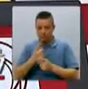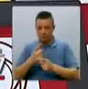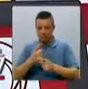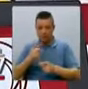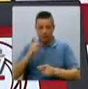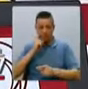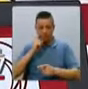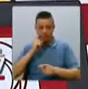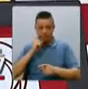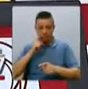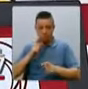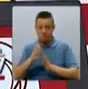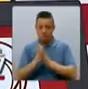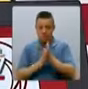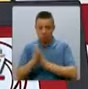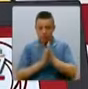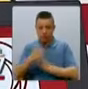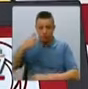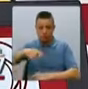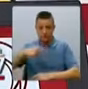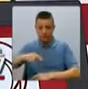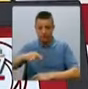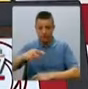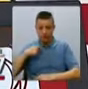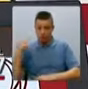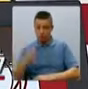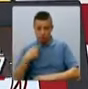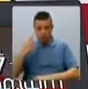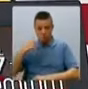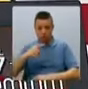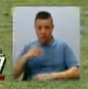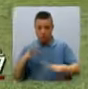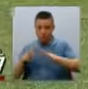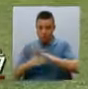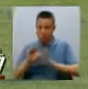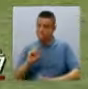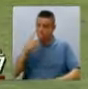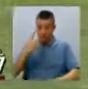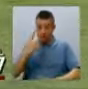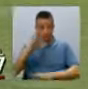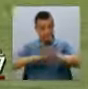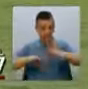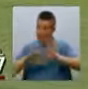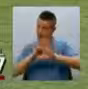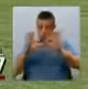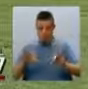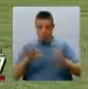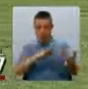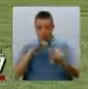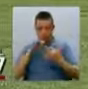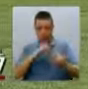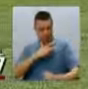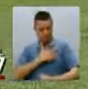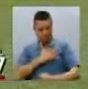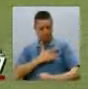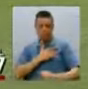baliza não teve oportunidades se teve foi uma e nós tivemos e podíamos ter feito golo primeiro é isso temos que fazer a jogar com alegria com paixão